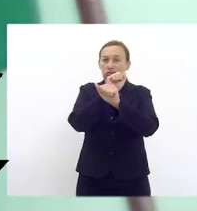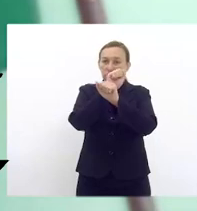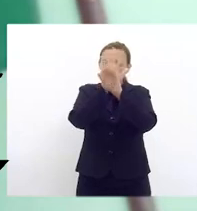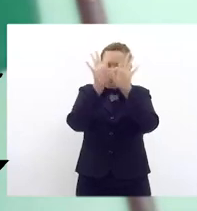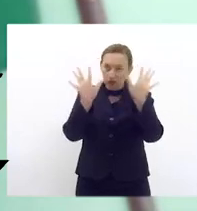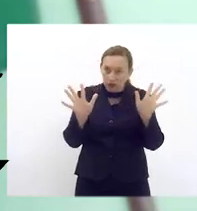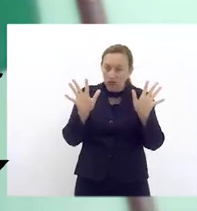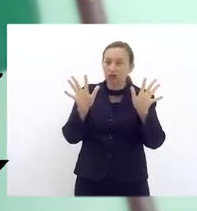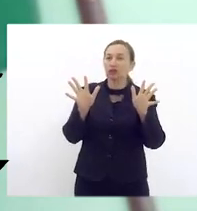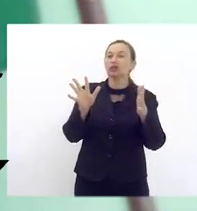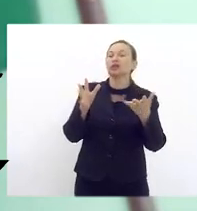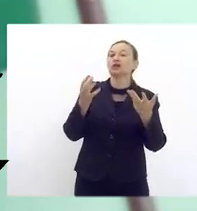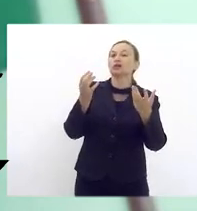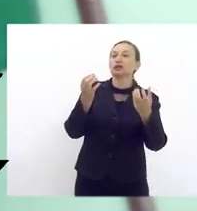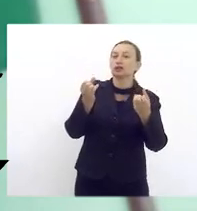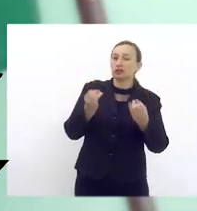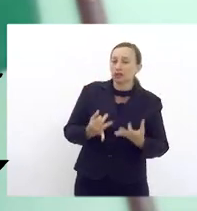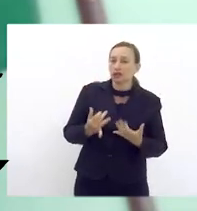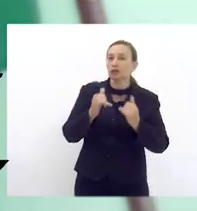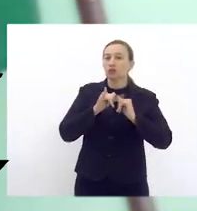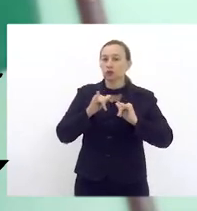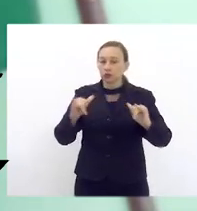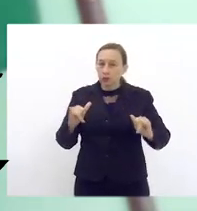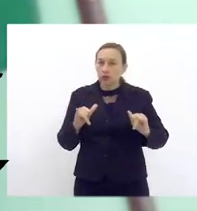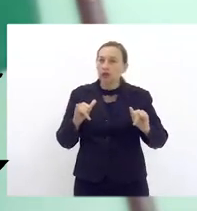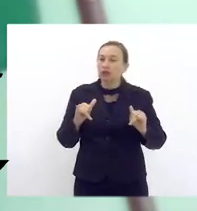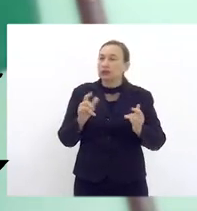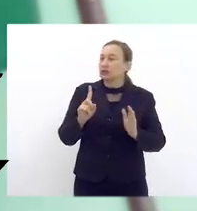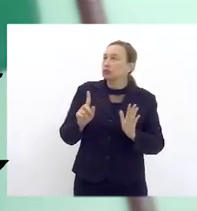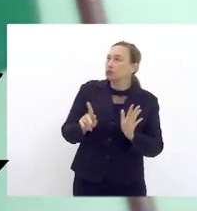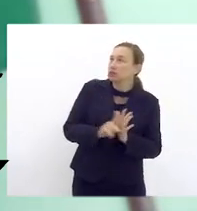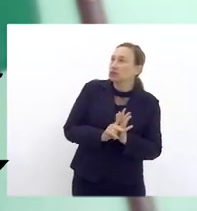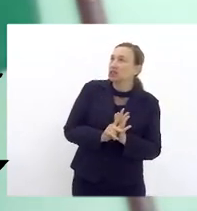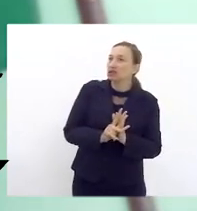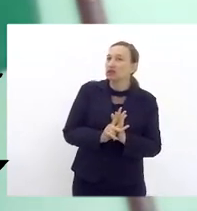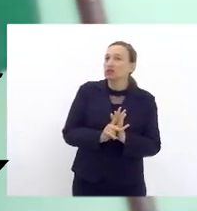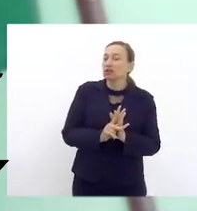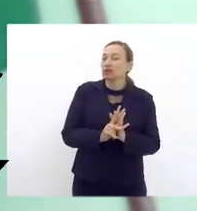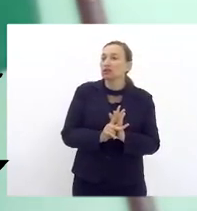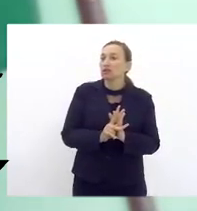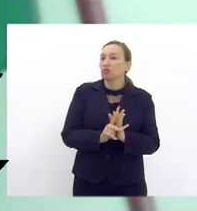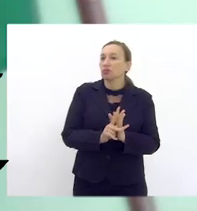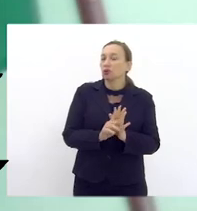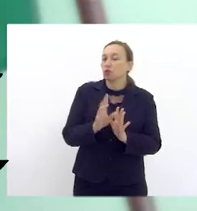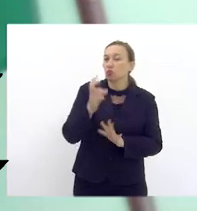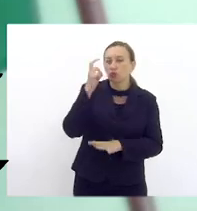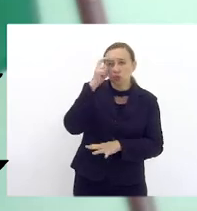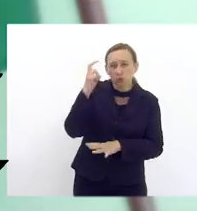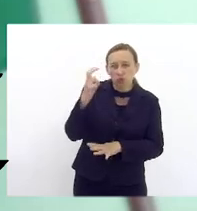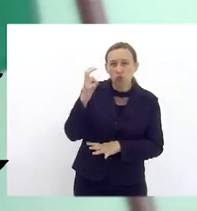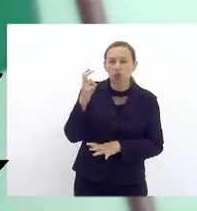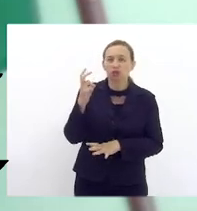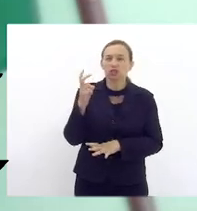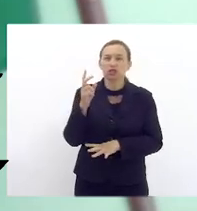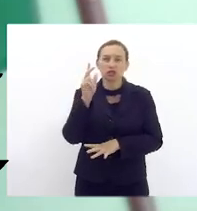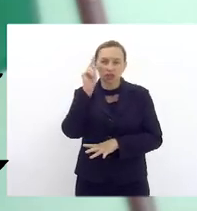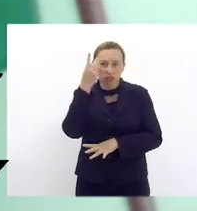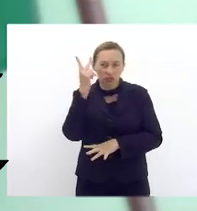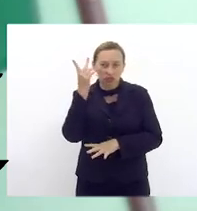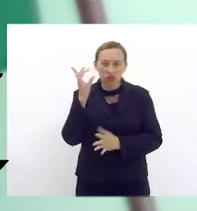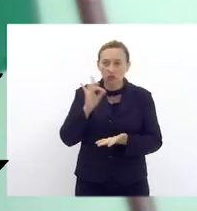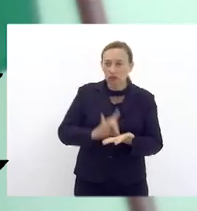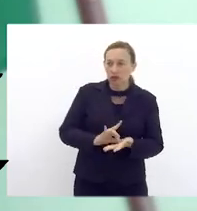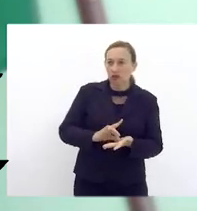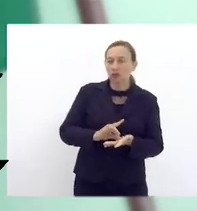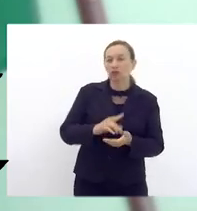precisa ser estudada precisa ser anunciado né não faz parte da cultura e da história oficial do nosso